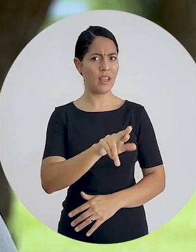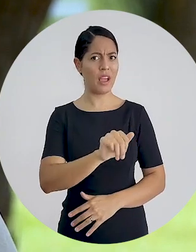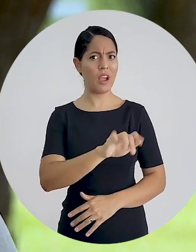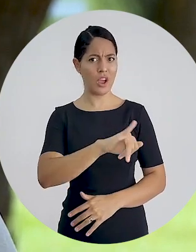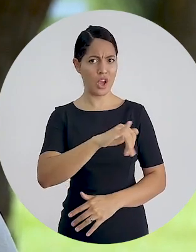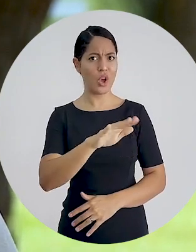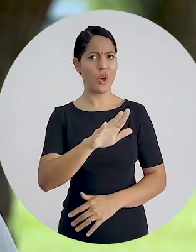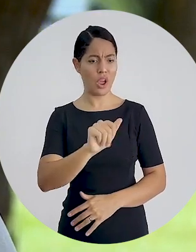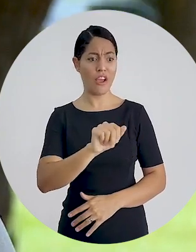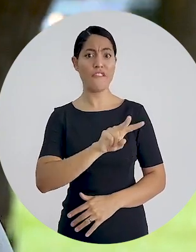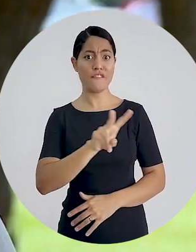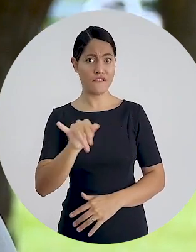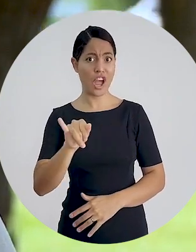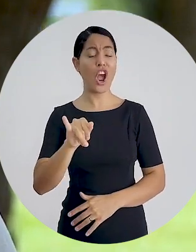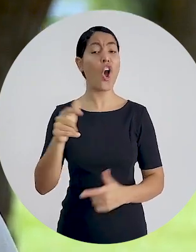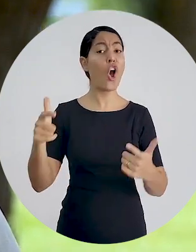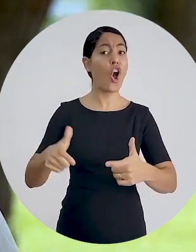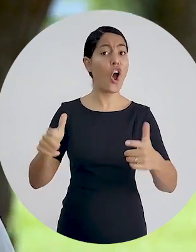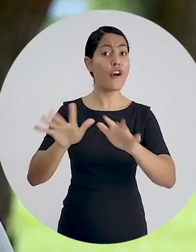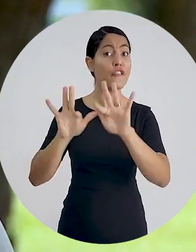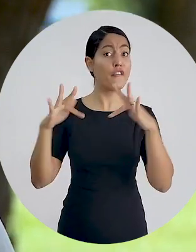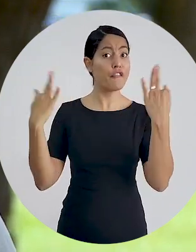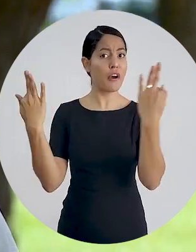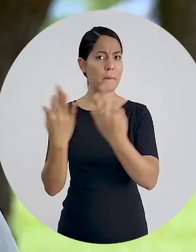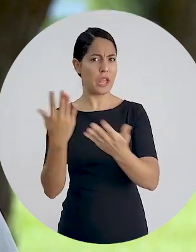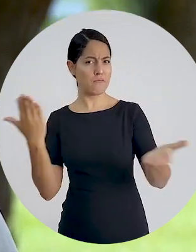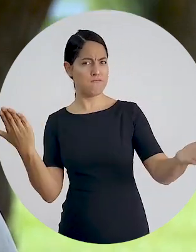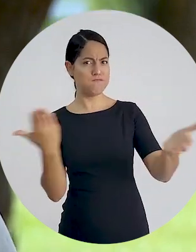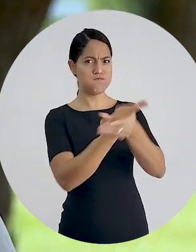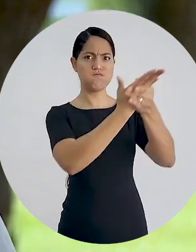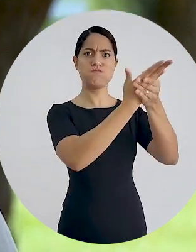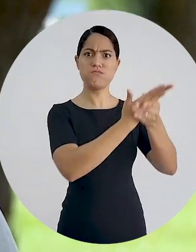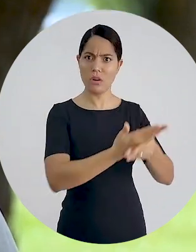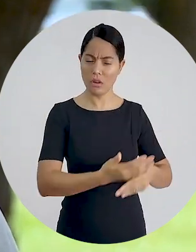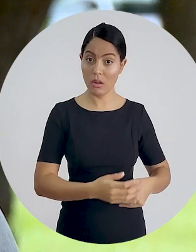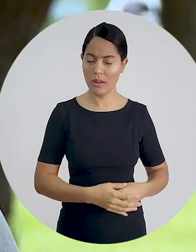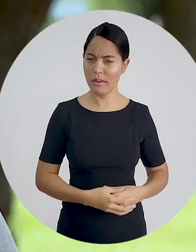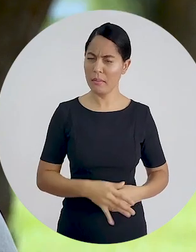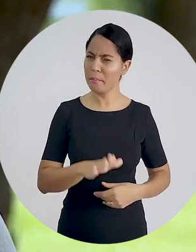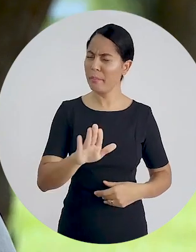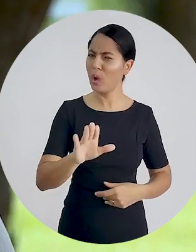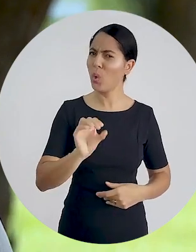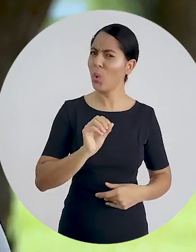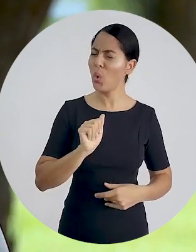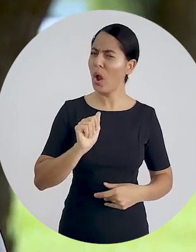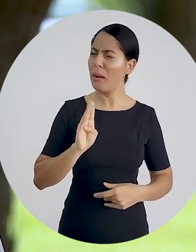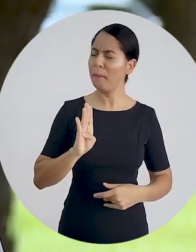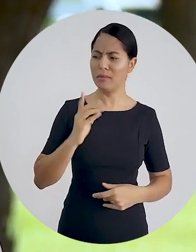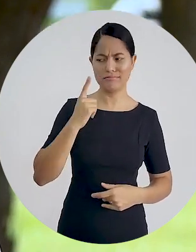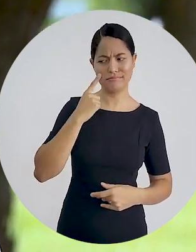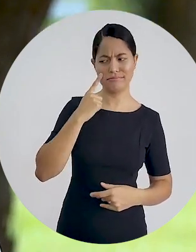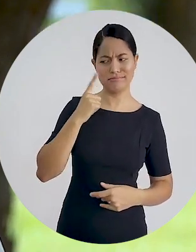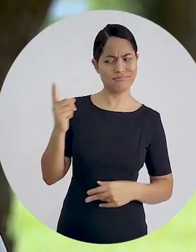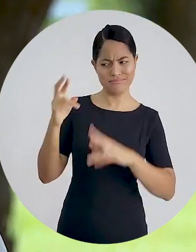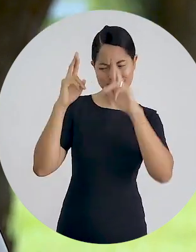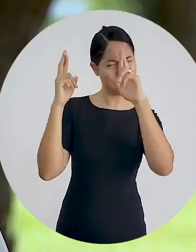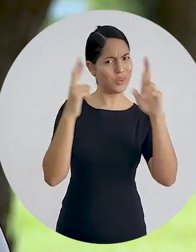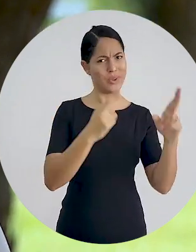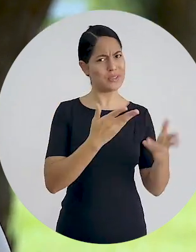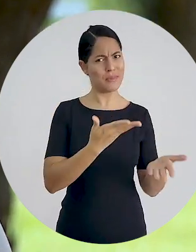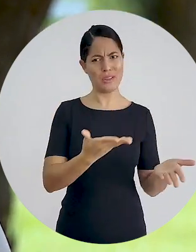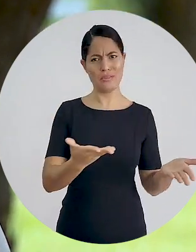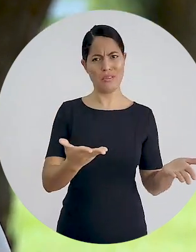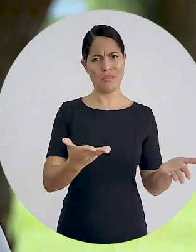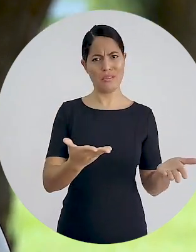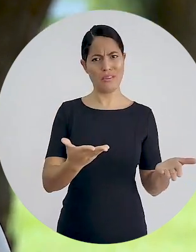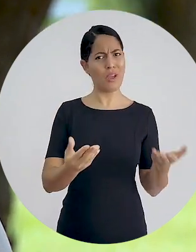por sua atuação profissional em uma demanda familiar. Para a ordem, tais colocações, além de demonstrarem desrespeito